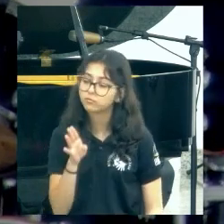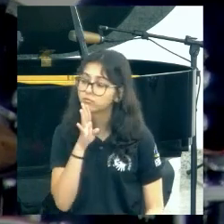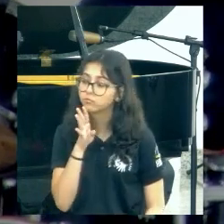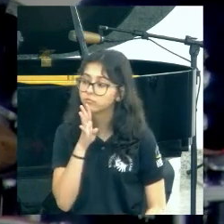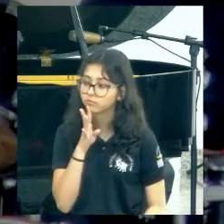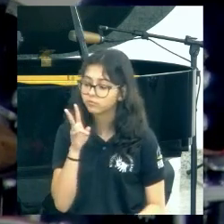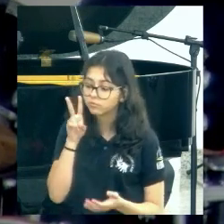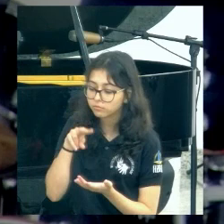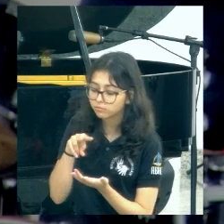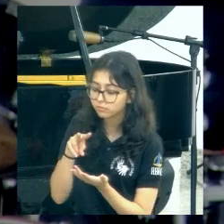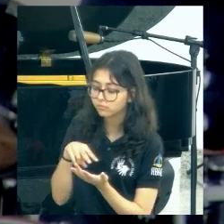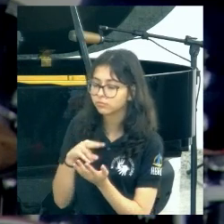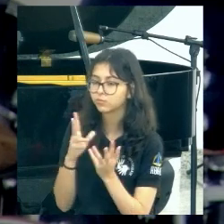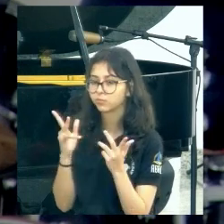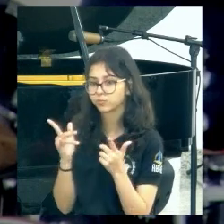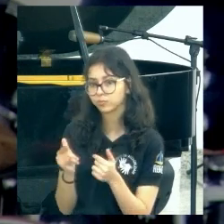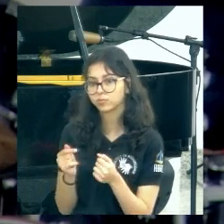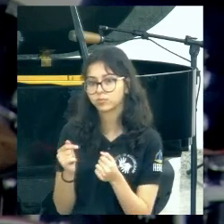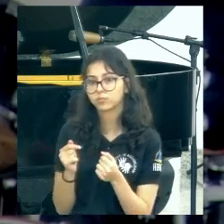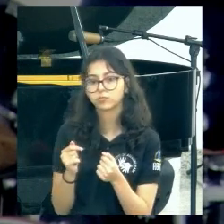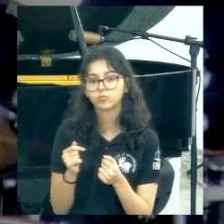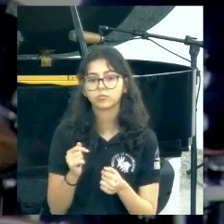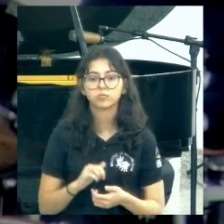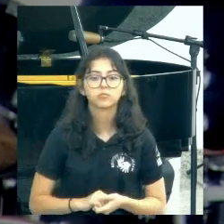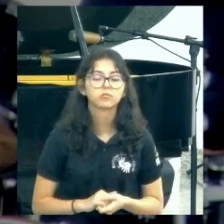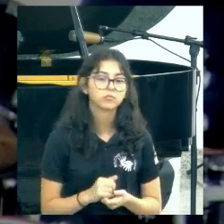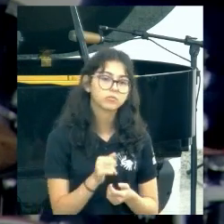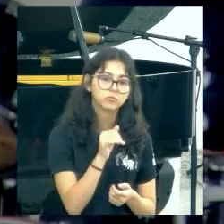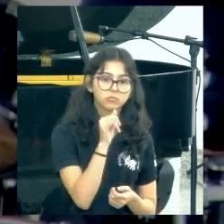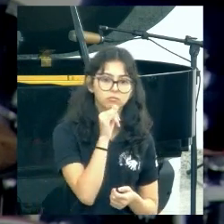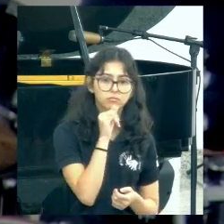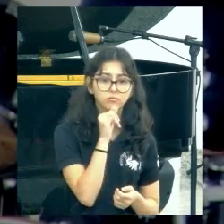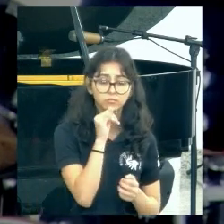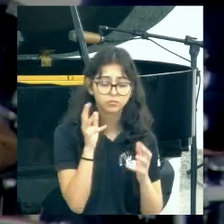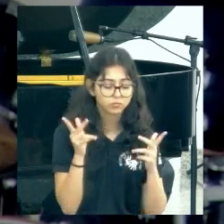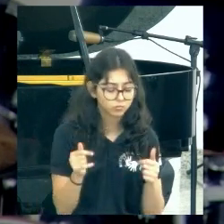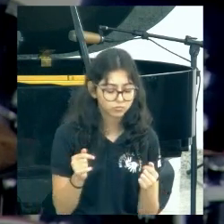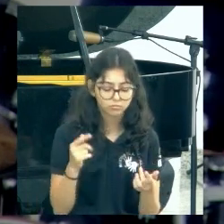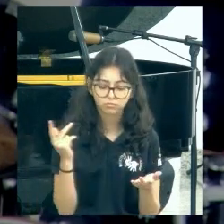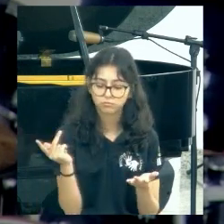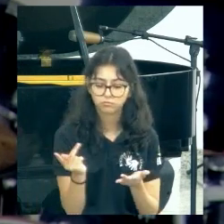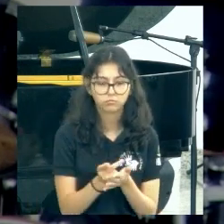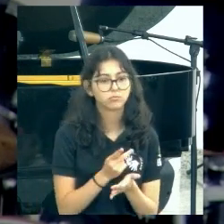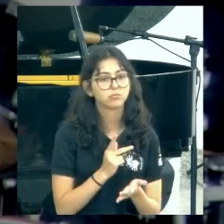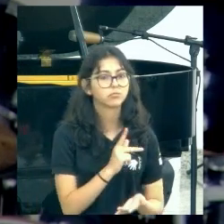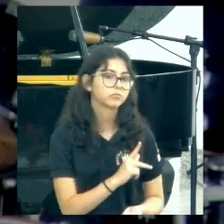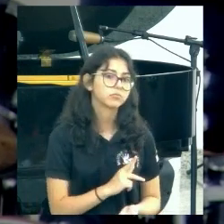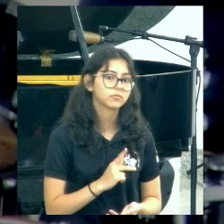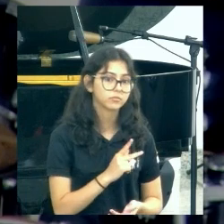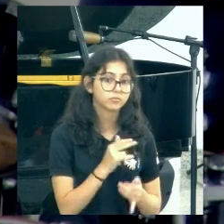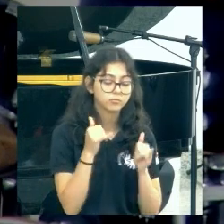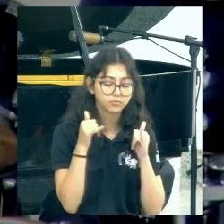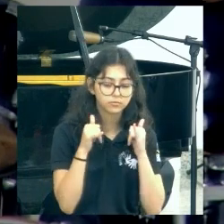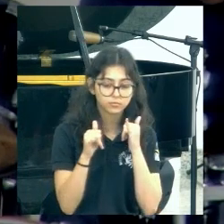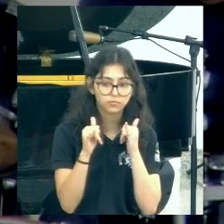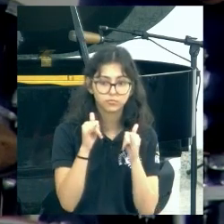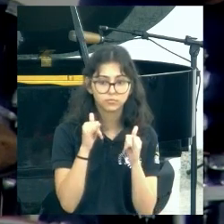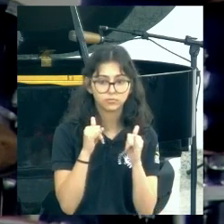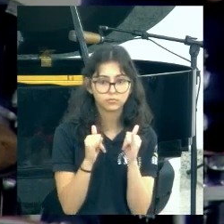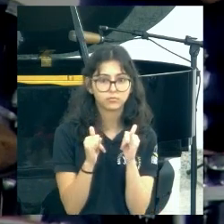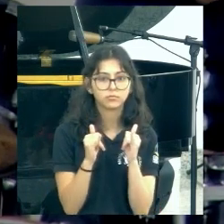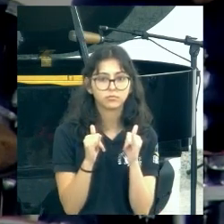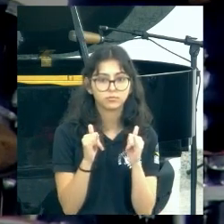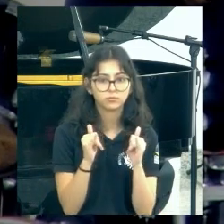por todos. Apesar de tudo, Paulo estava dizendo que aquela igreja tinha sido como que